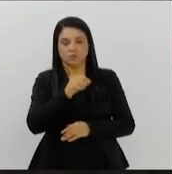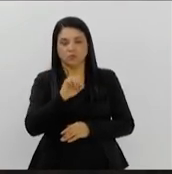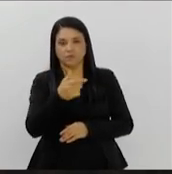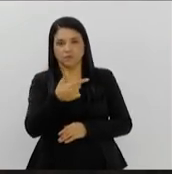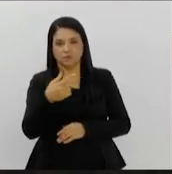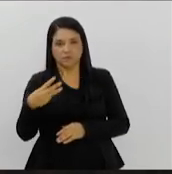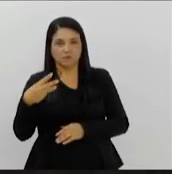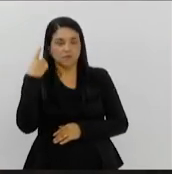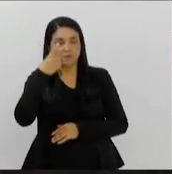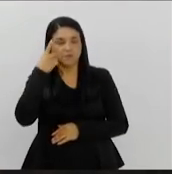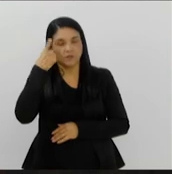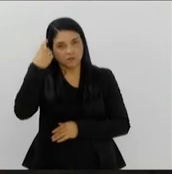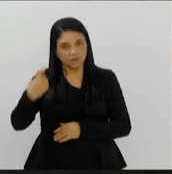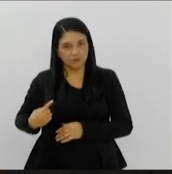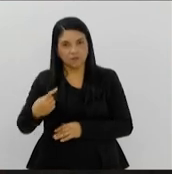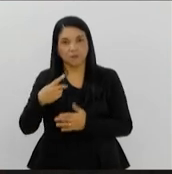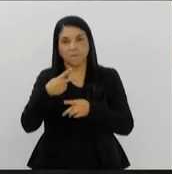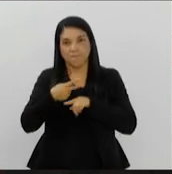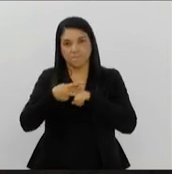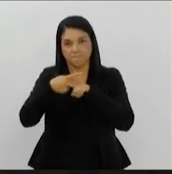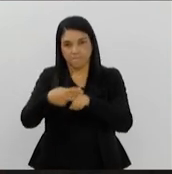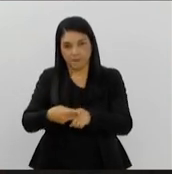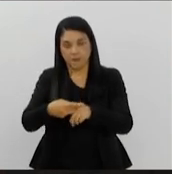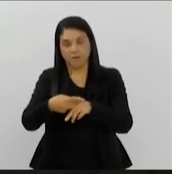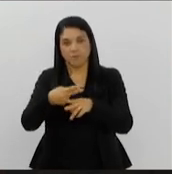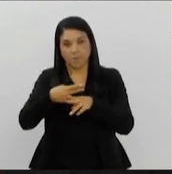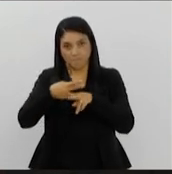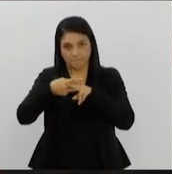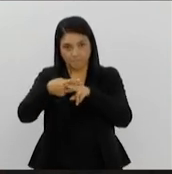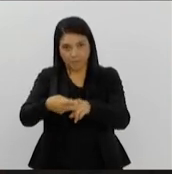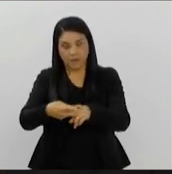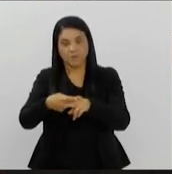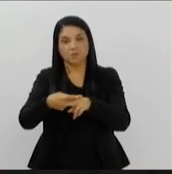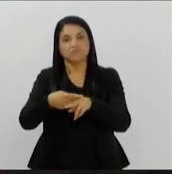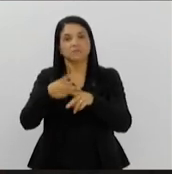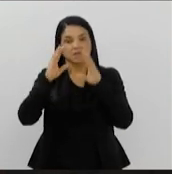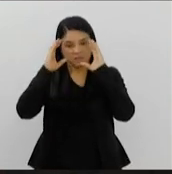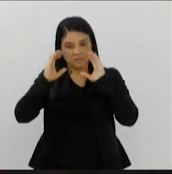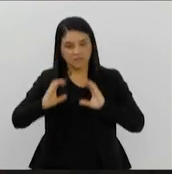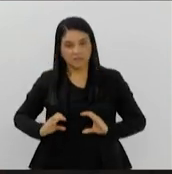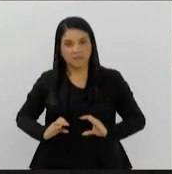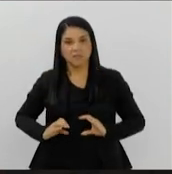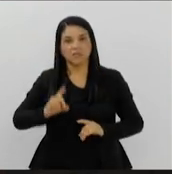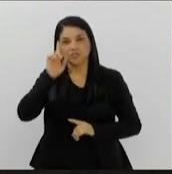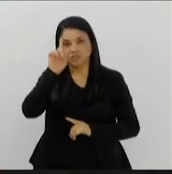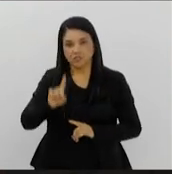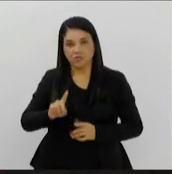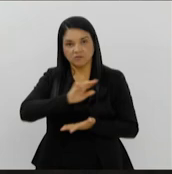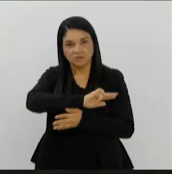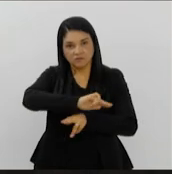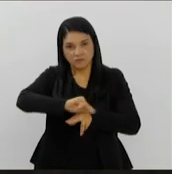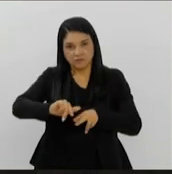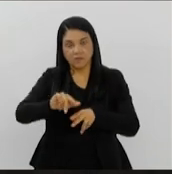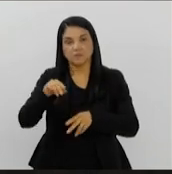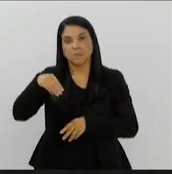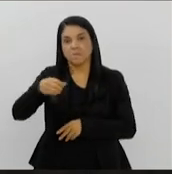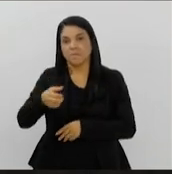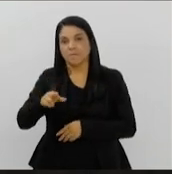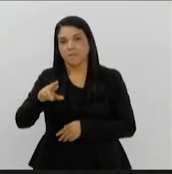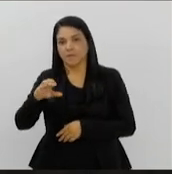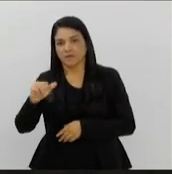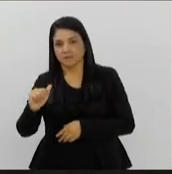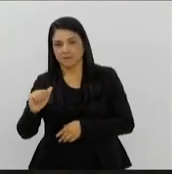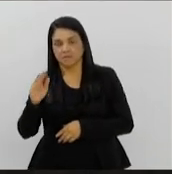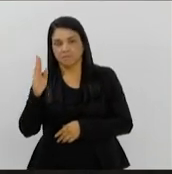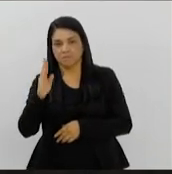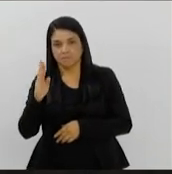Balbi, que concede o prêmio Cidadania, Direito e Respeito à Diversidade à senhora Márcia Brasil. Parecer da Comissão de Normas